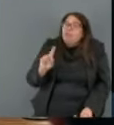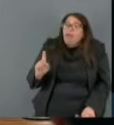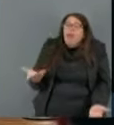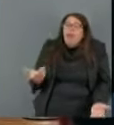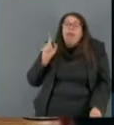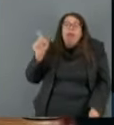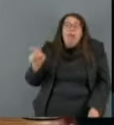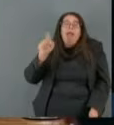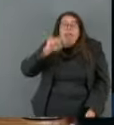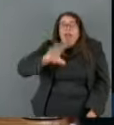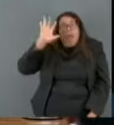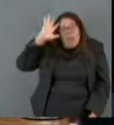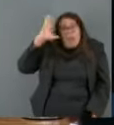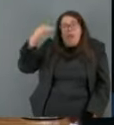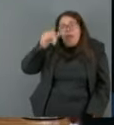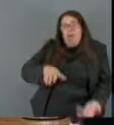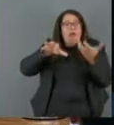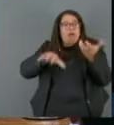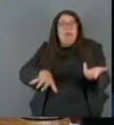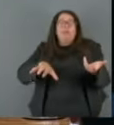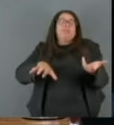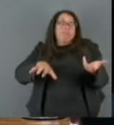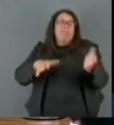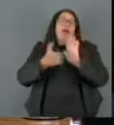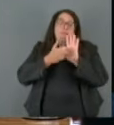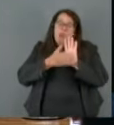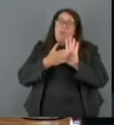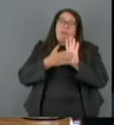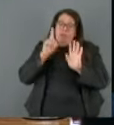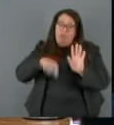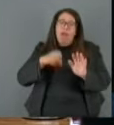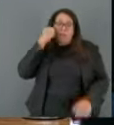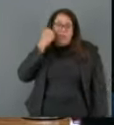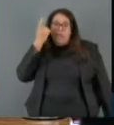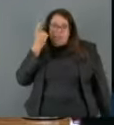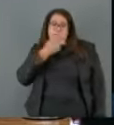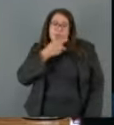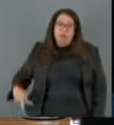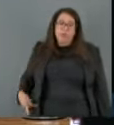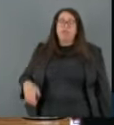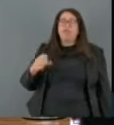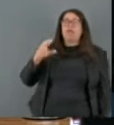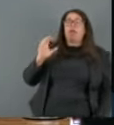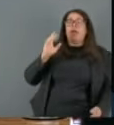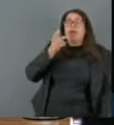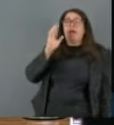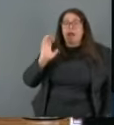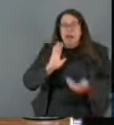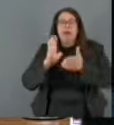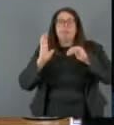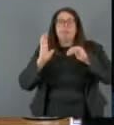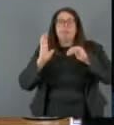aqui quem determina o andamento destas propostas são o presidente da Câmara, o presidente do Senado, os presidentes das distintas comissões. Nós temos